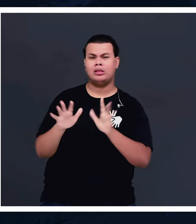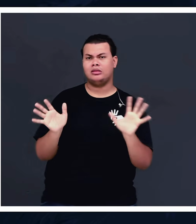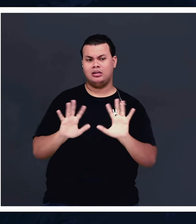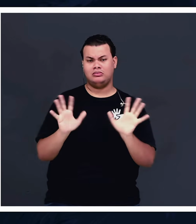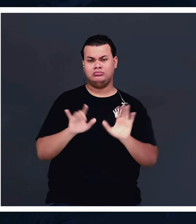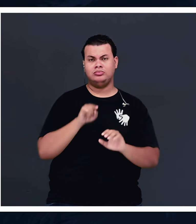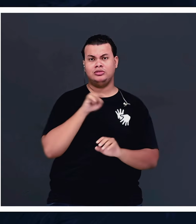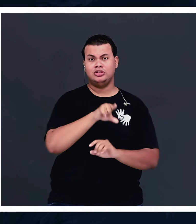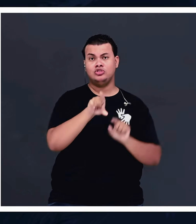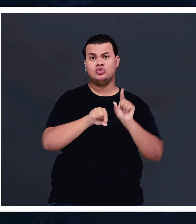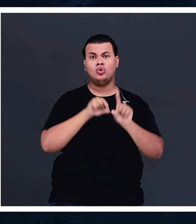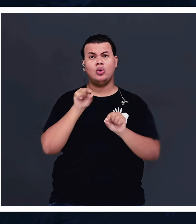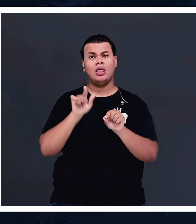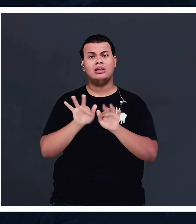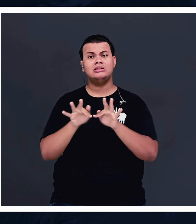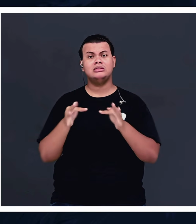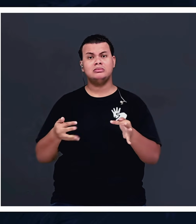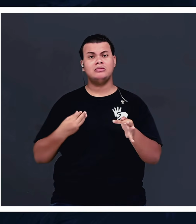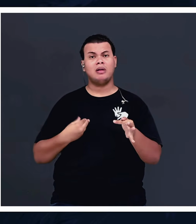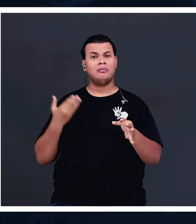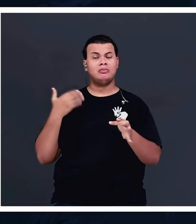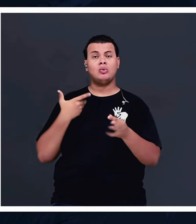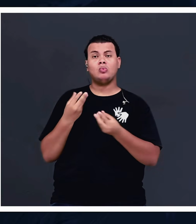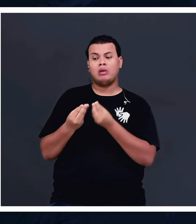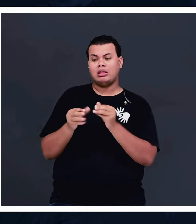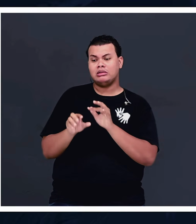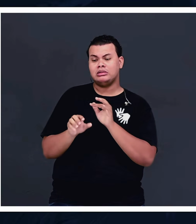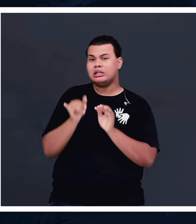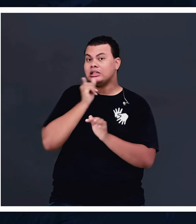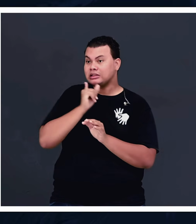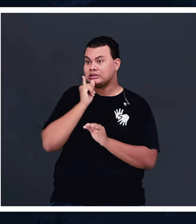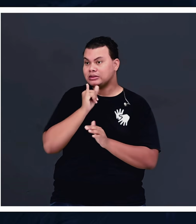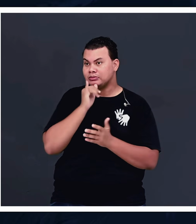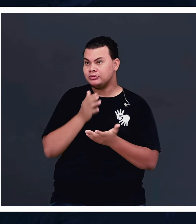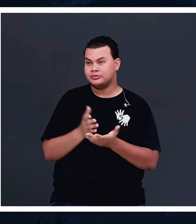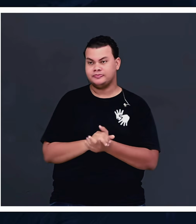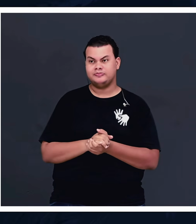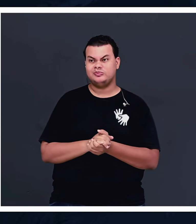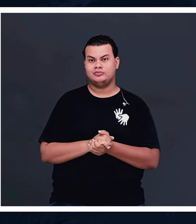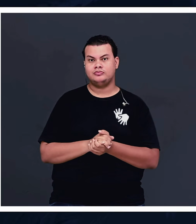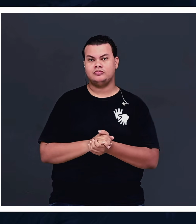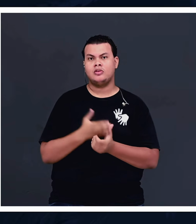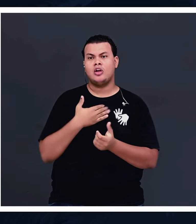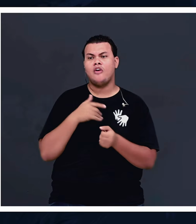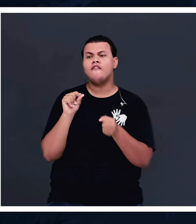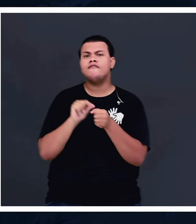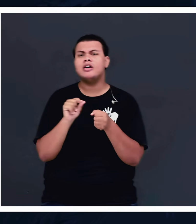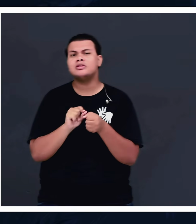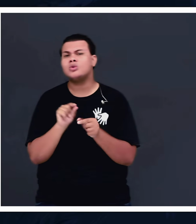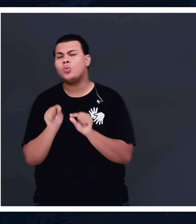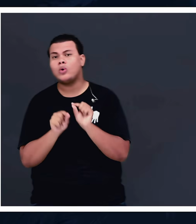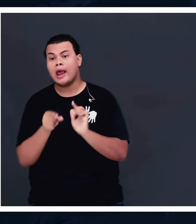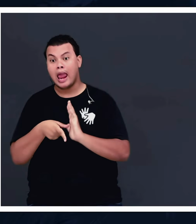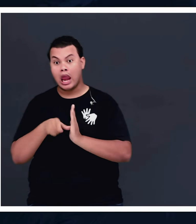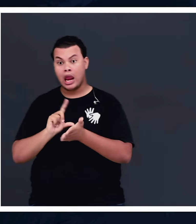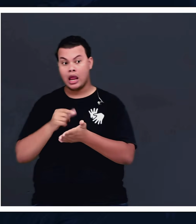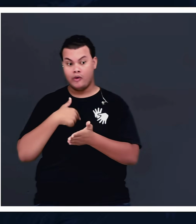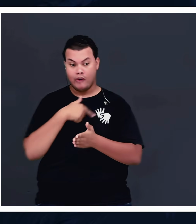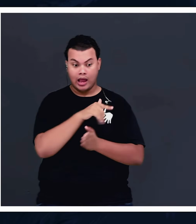escolhas simples, como o que fazer antes de sair de